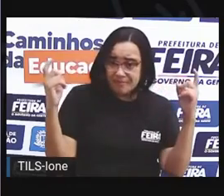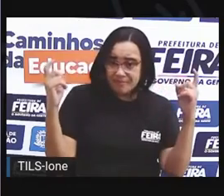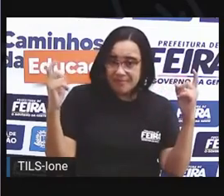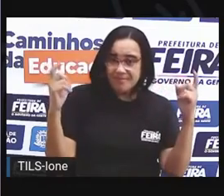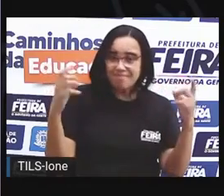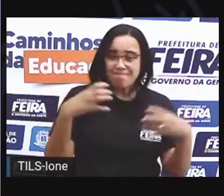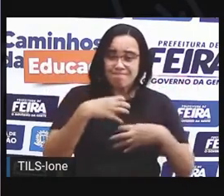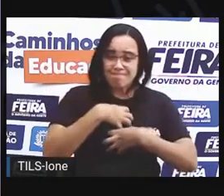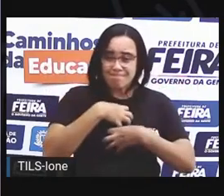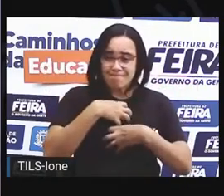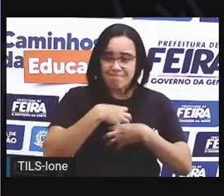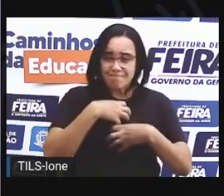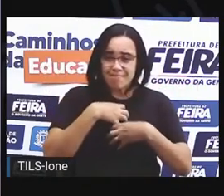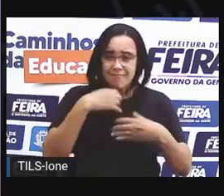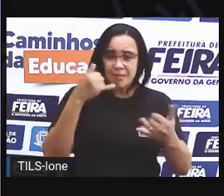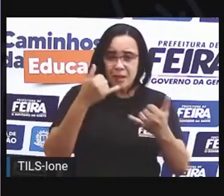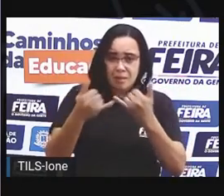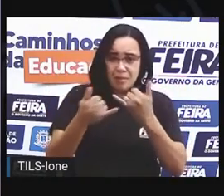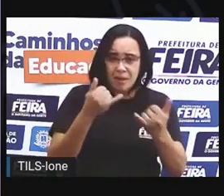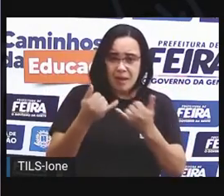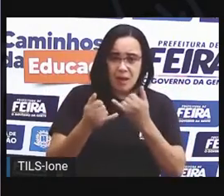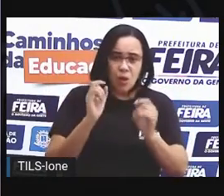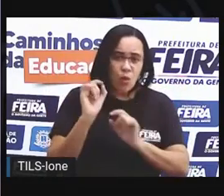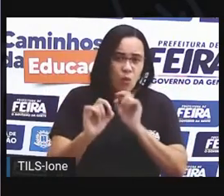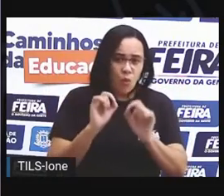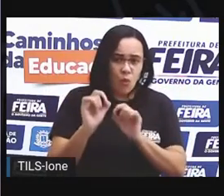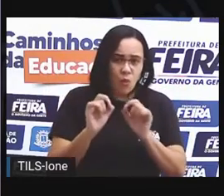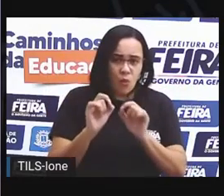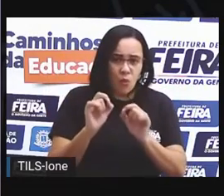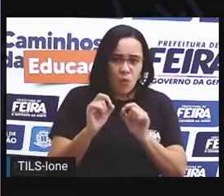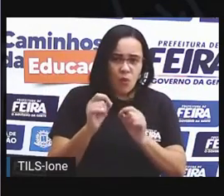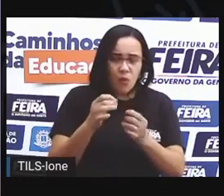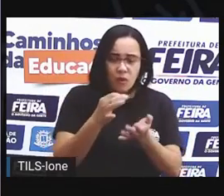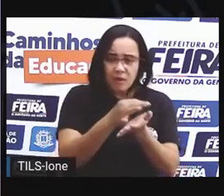com as continhas dentro. Isso. Olha só.